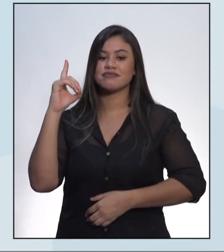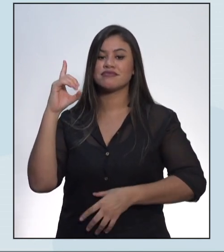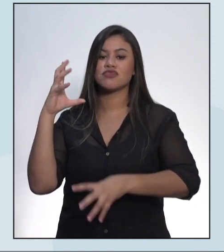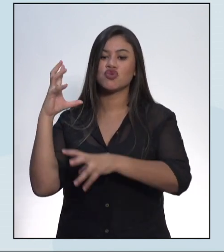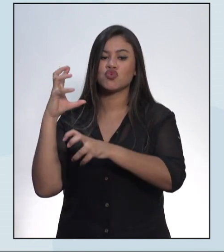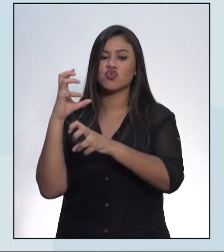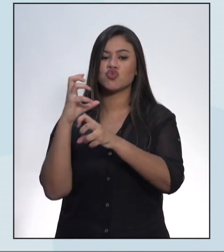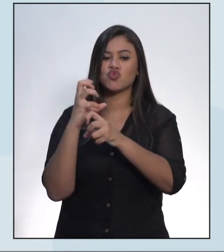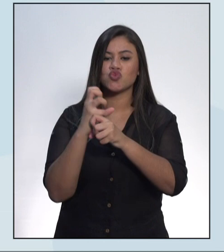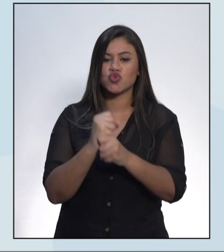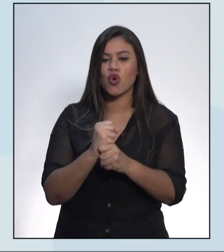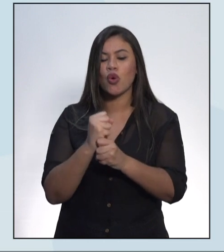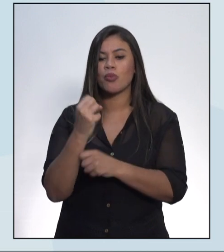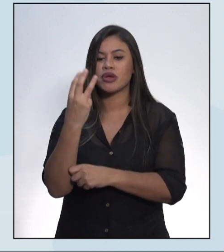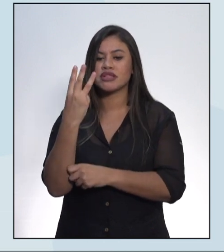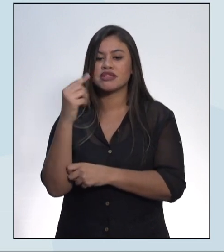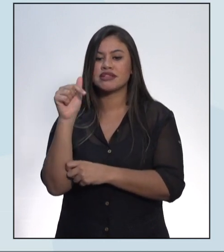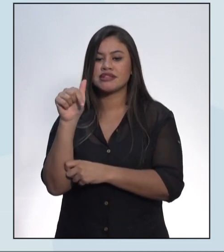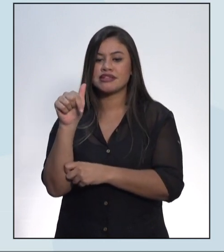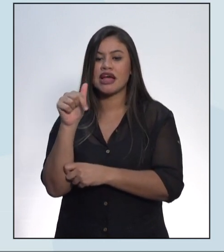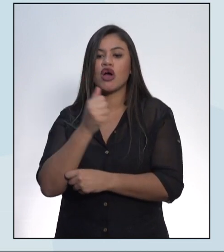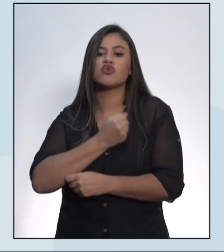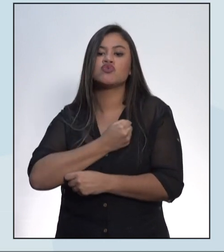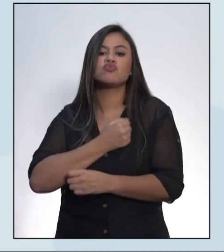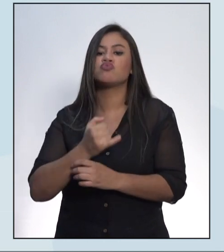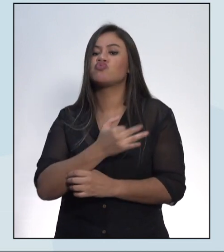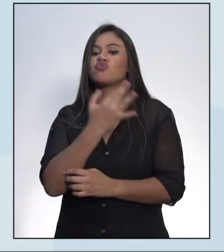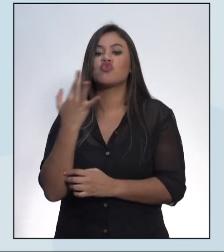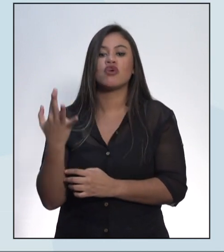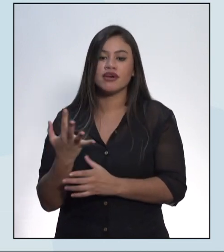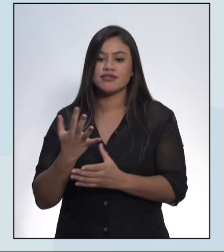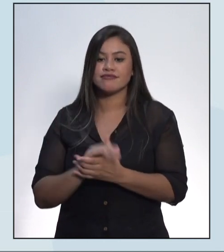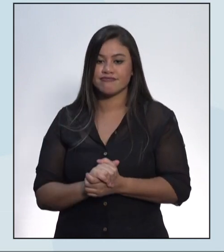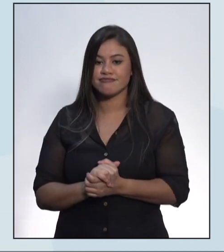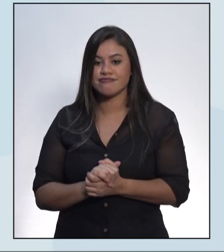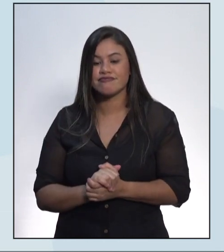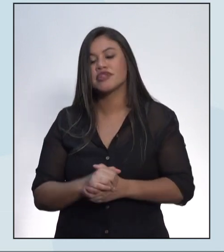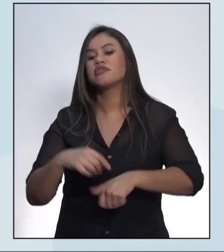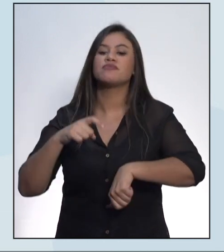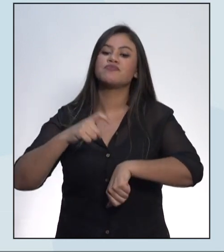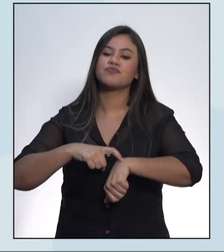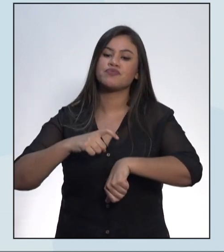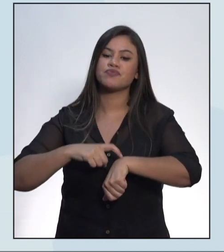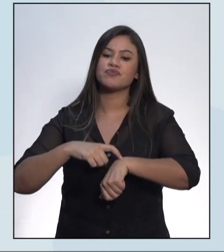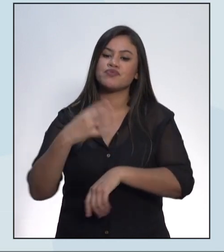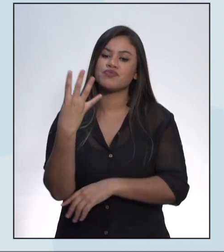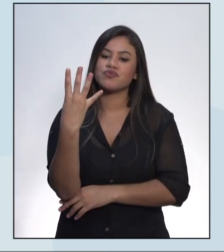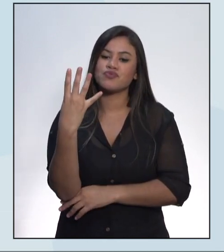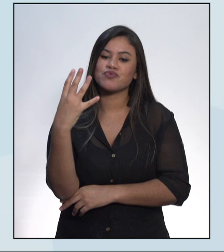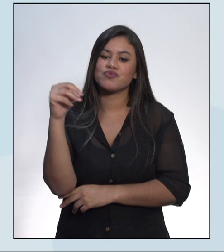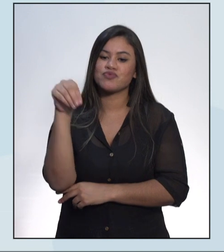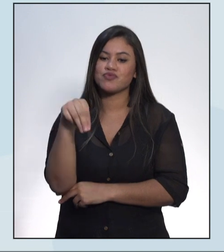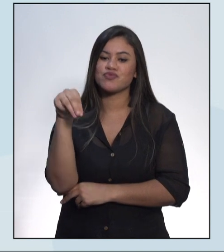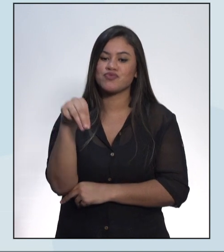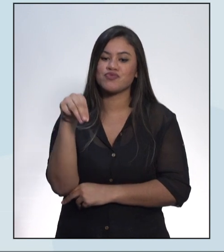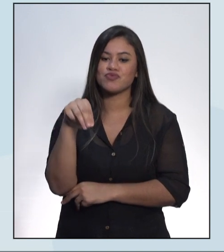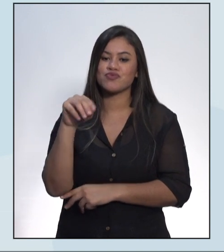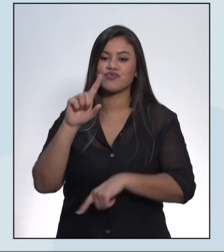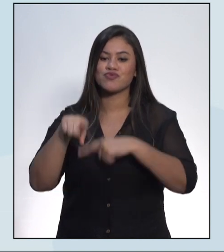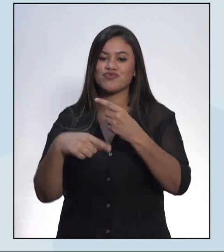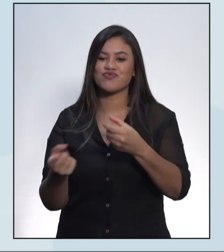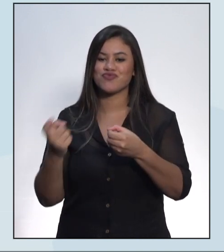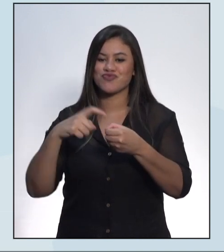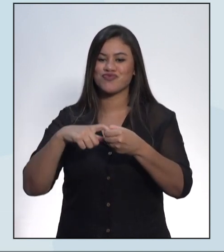desses 37 primeiros termos dessa sequência, tá bom? Vou colocar para vocês 4 minutinhos e a gente já retorna